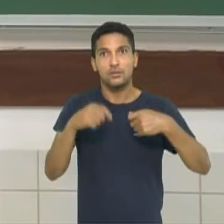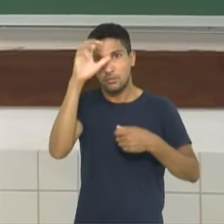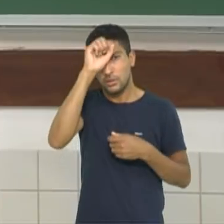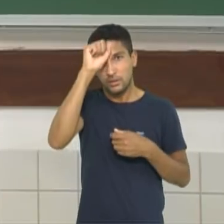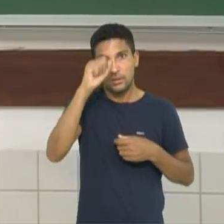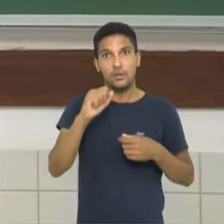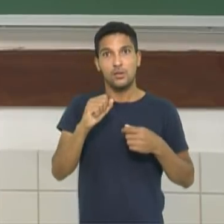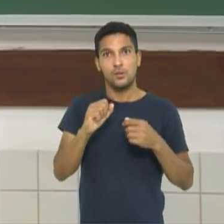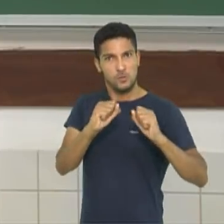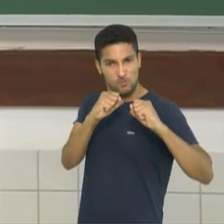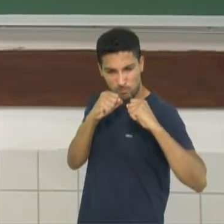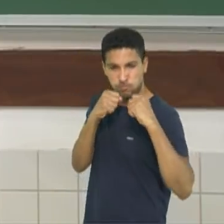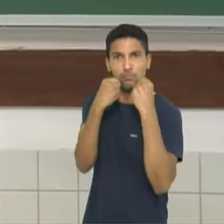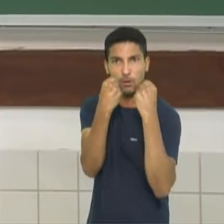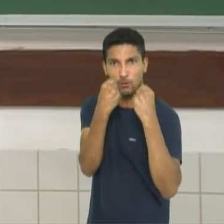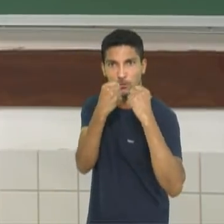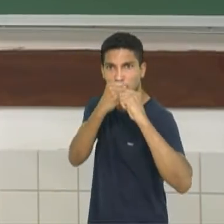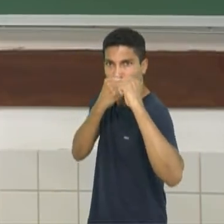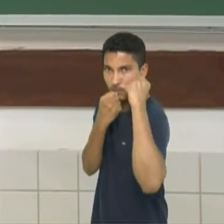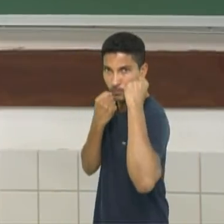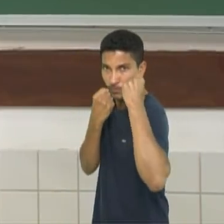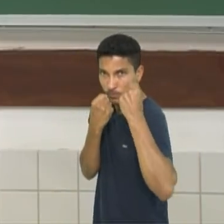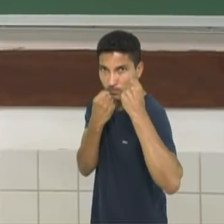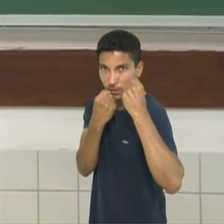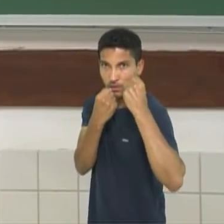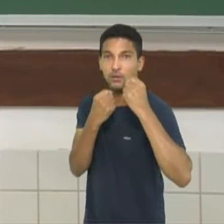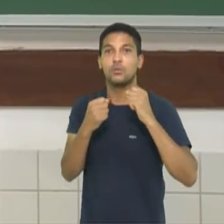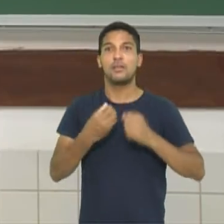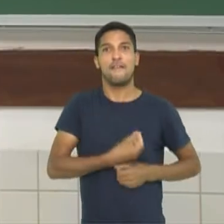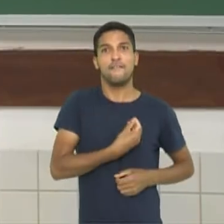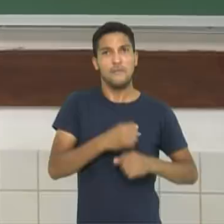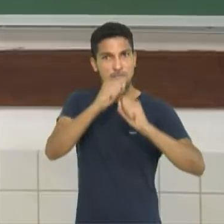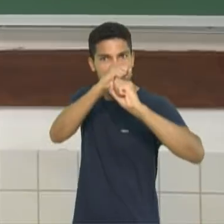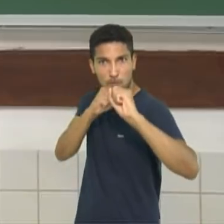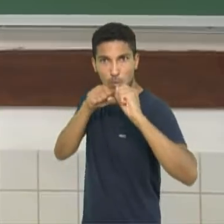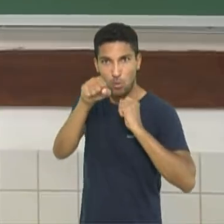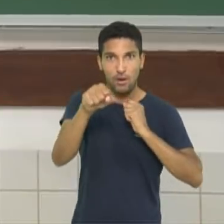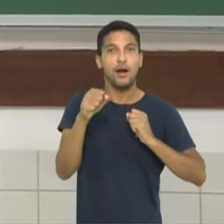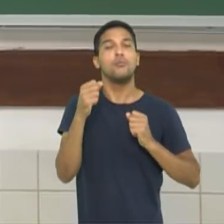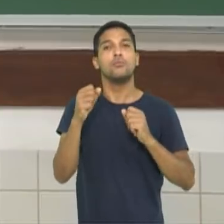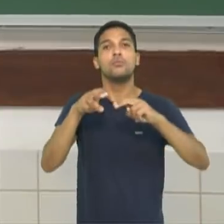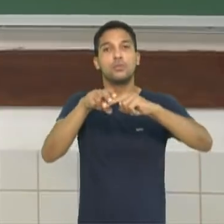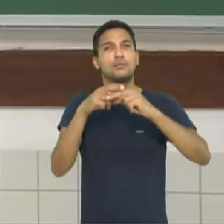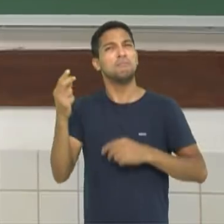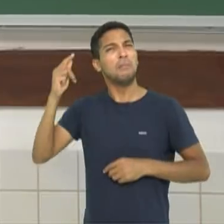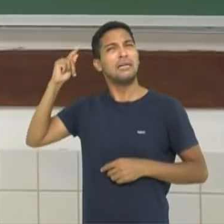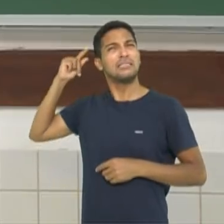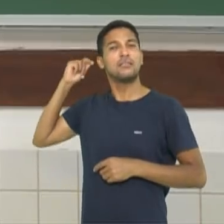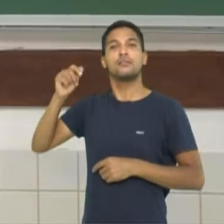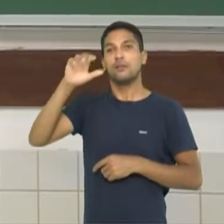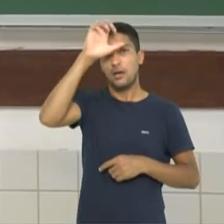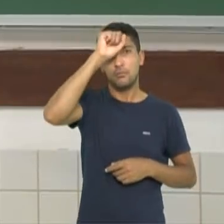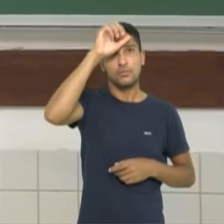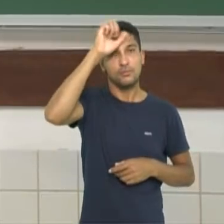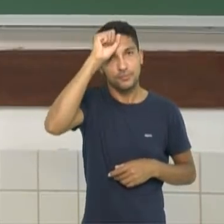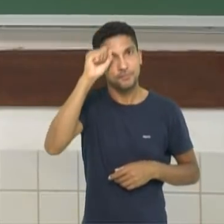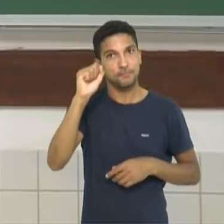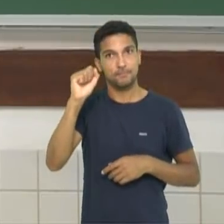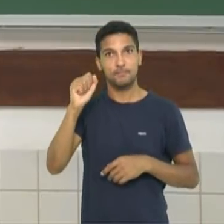de sobrevivência. Olha só, eu falei isso várias vezes para vocês nessa aula, né? A origem das